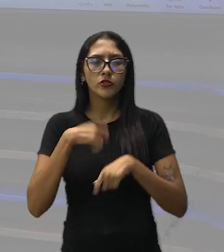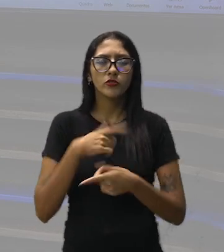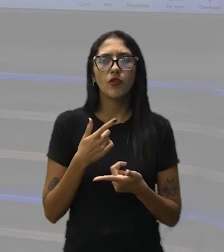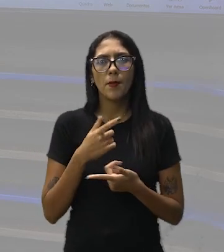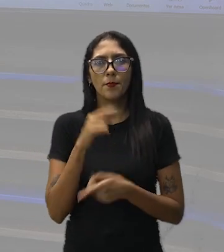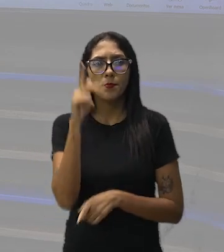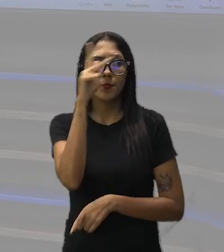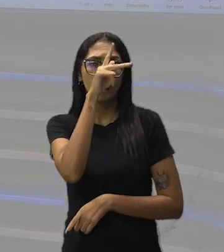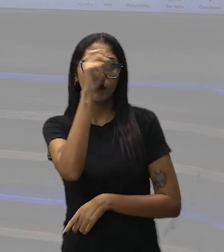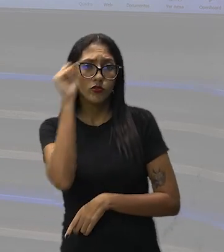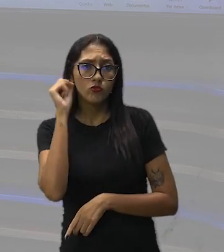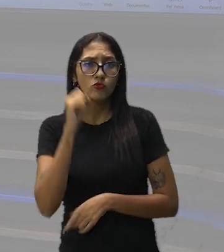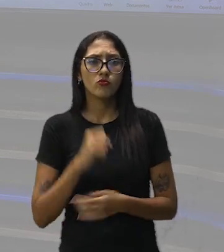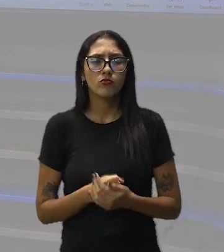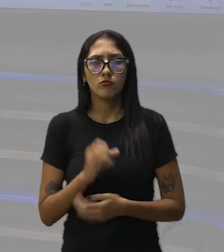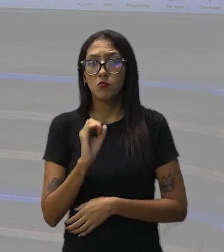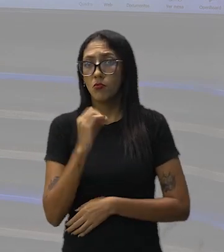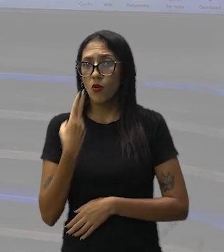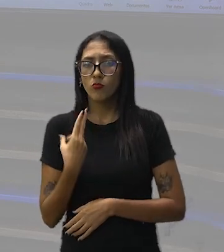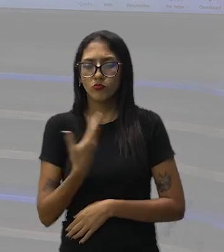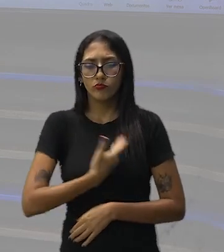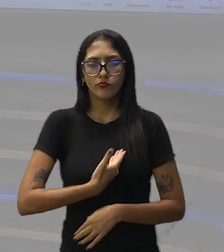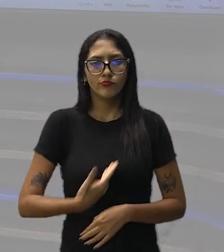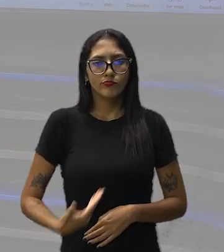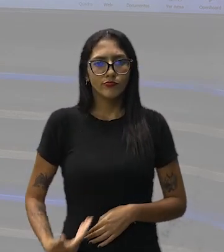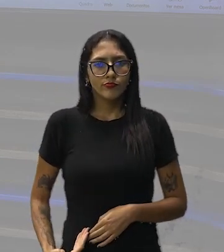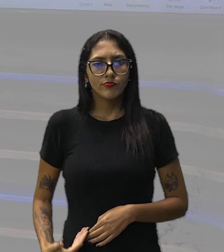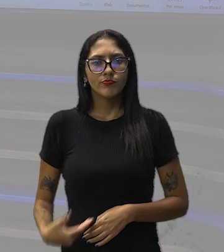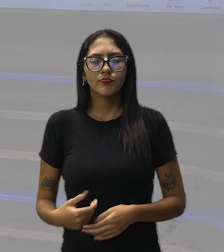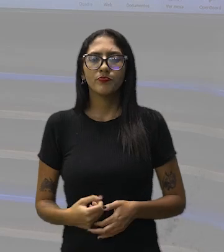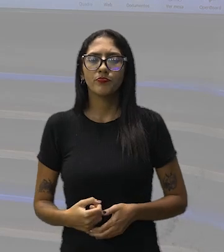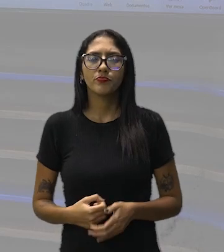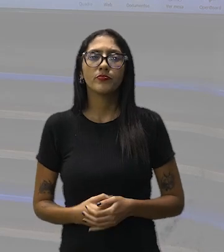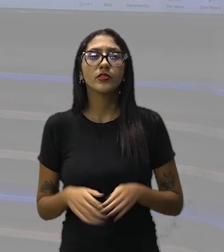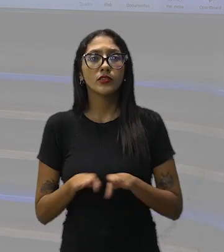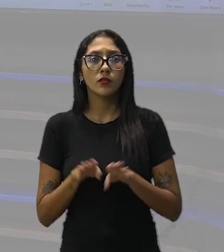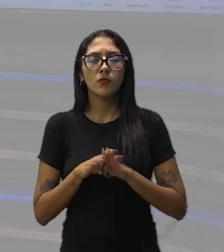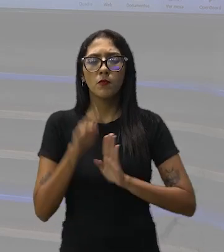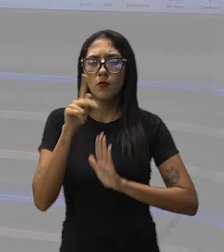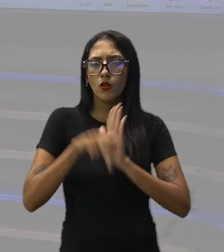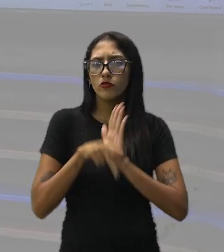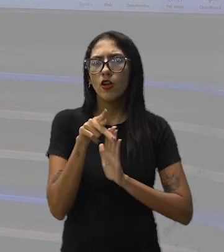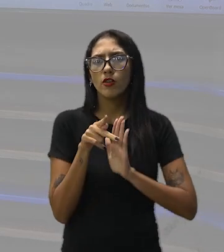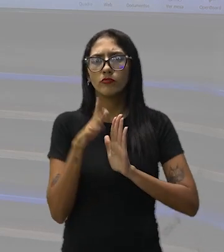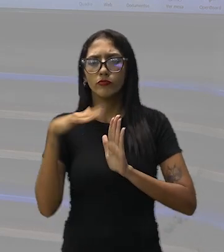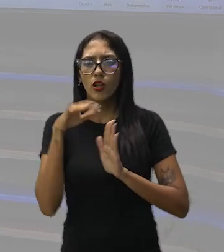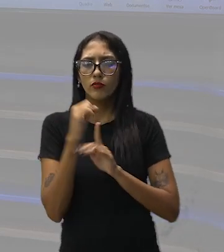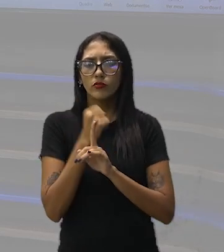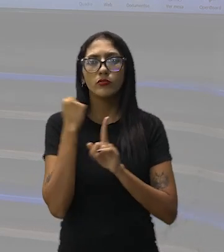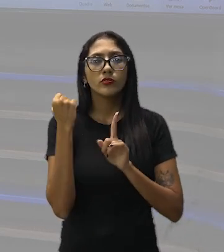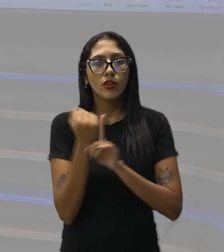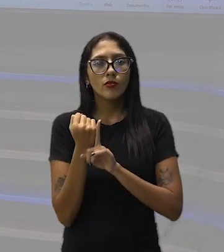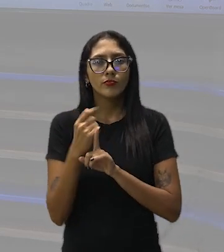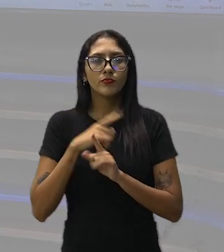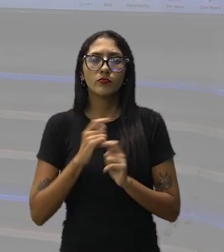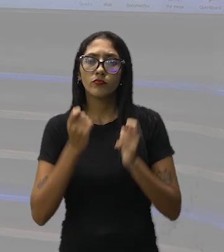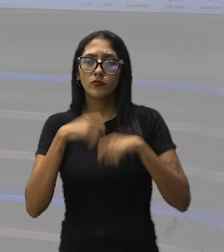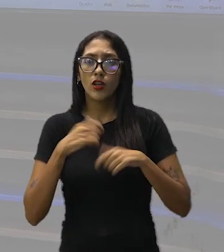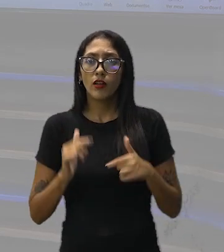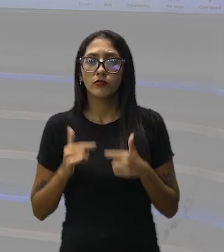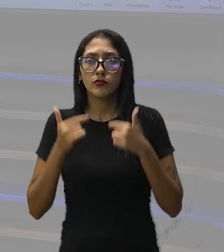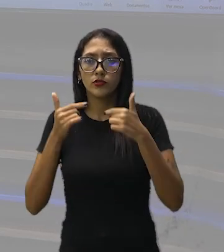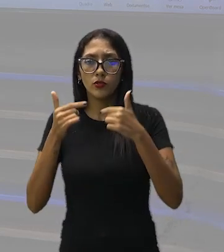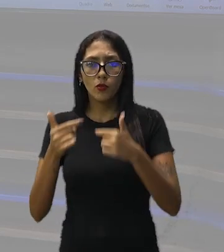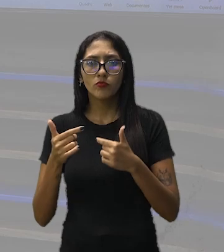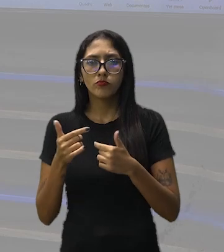prefeitura ou do governo do estado, tá bom? Você, por meio de programas sociais, você tem aí ações de